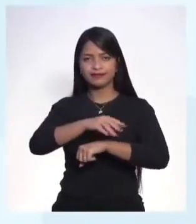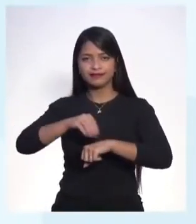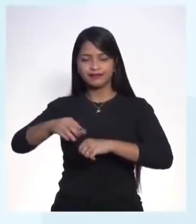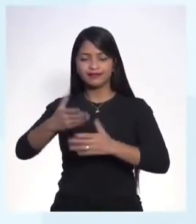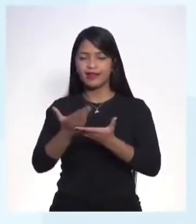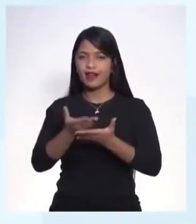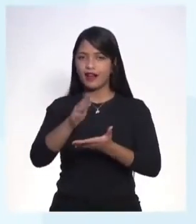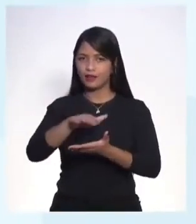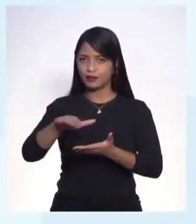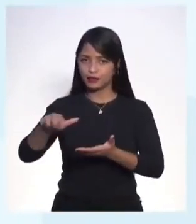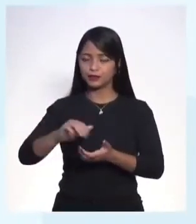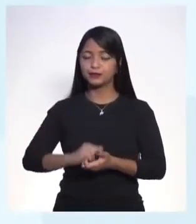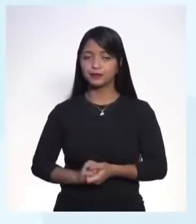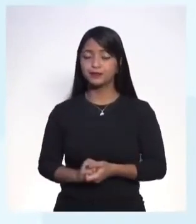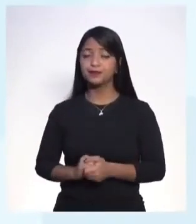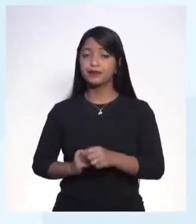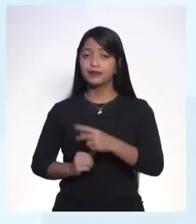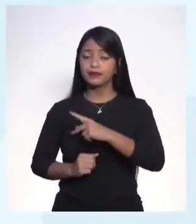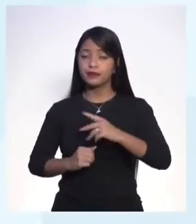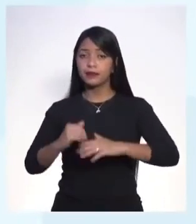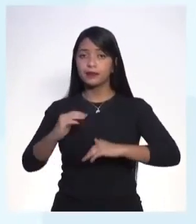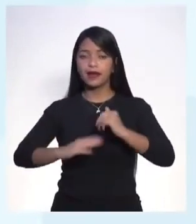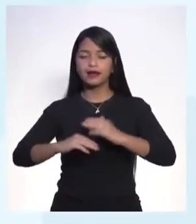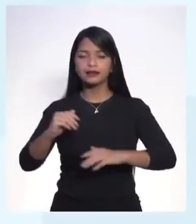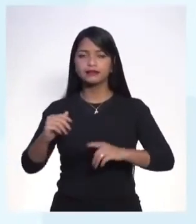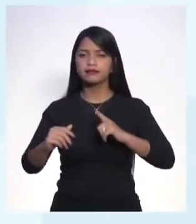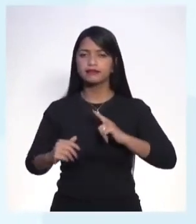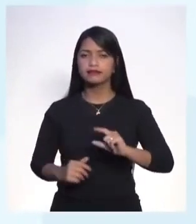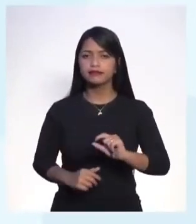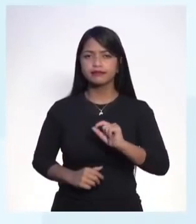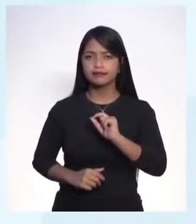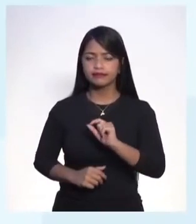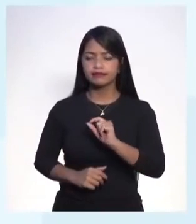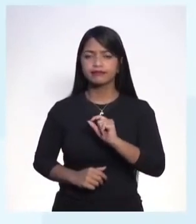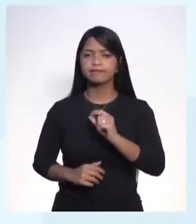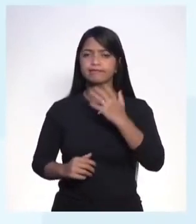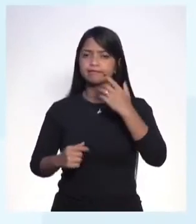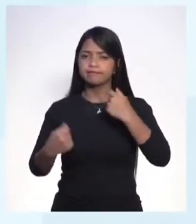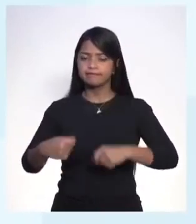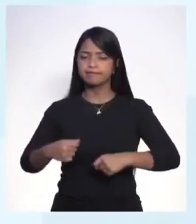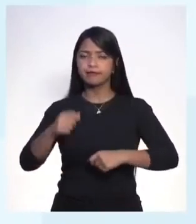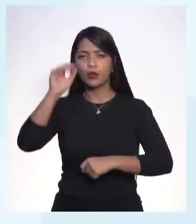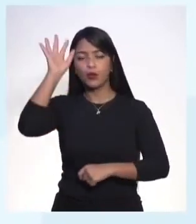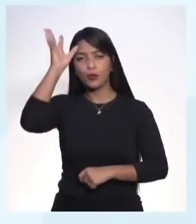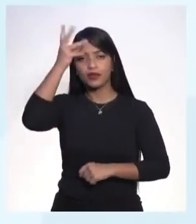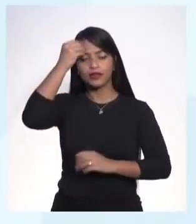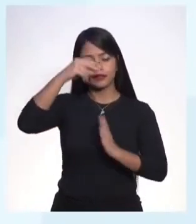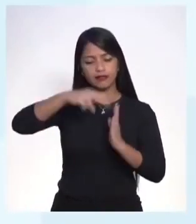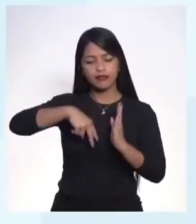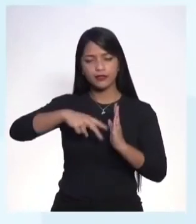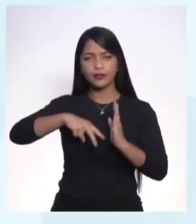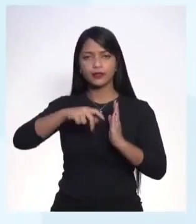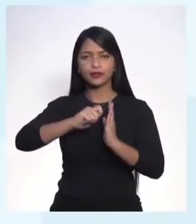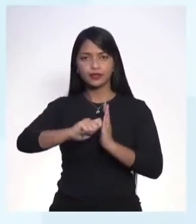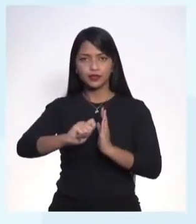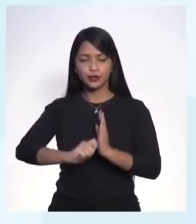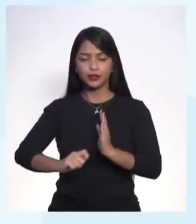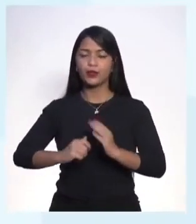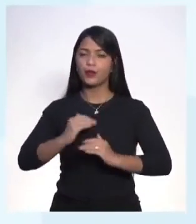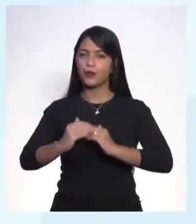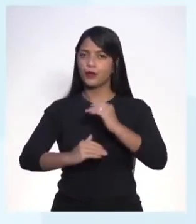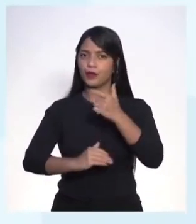de modo que as práticas estejam permeadas pela perspectiva do desenvolvimento da competência leitora e escritora. Nesse